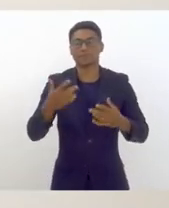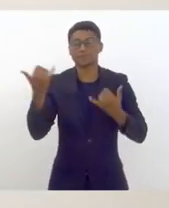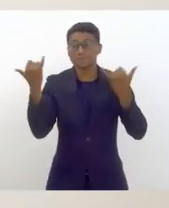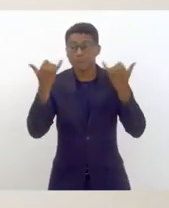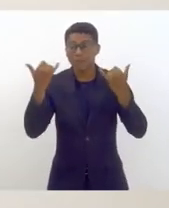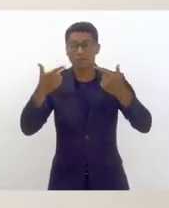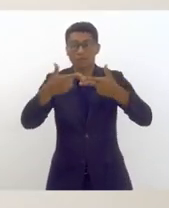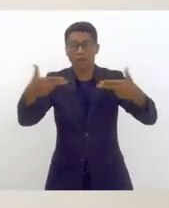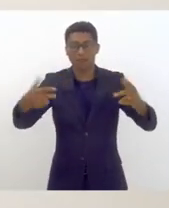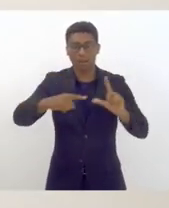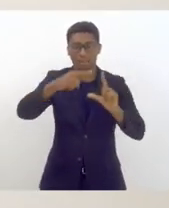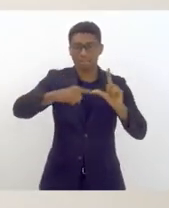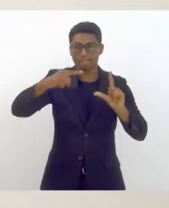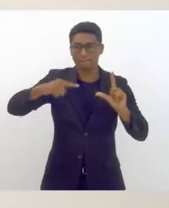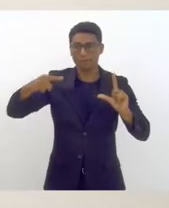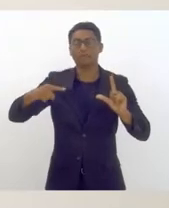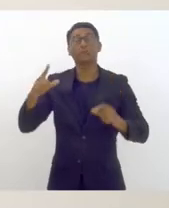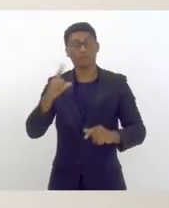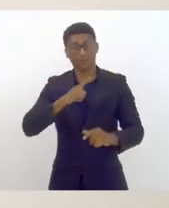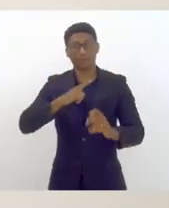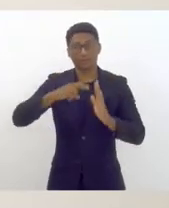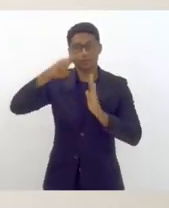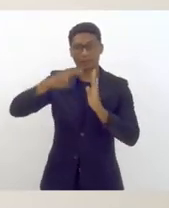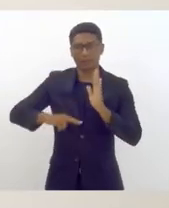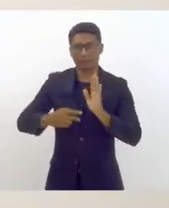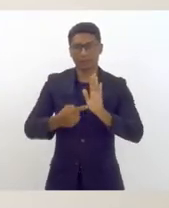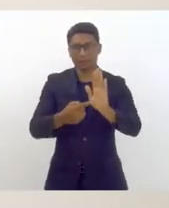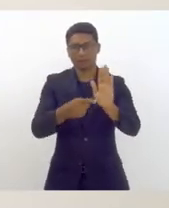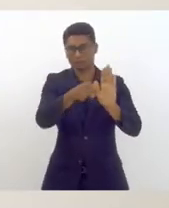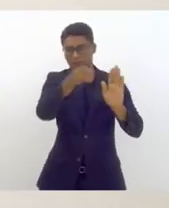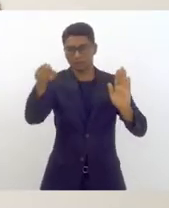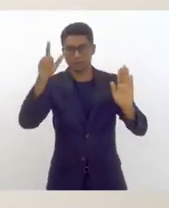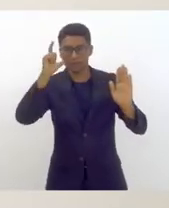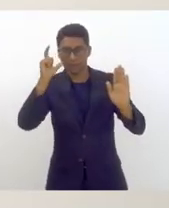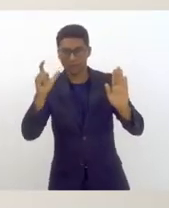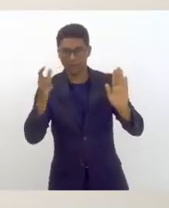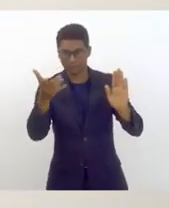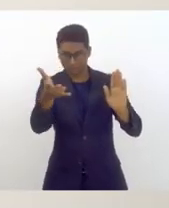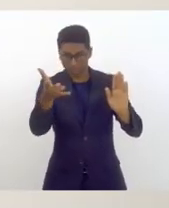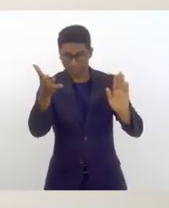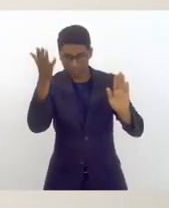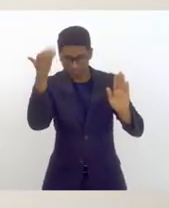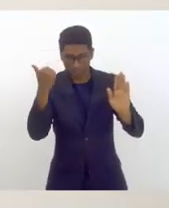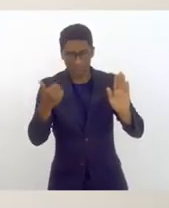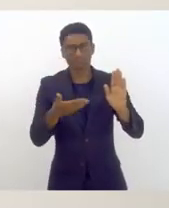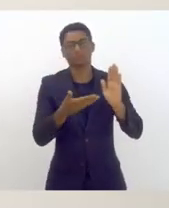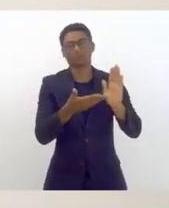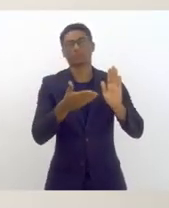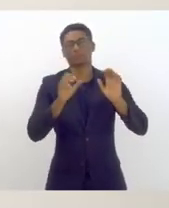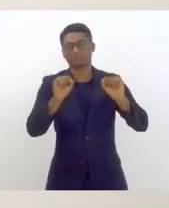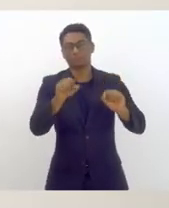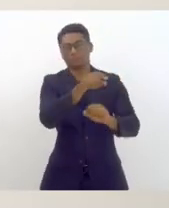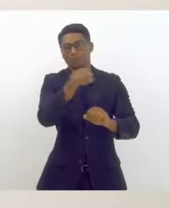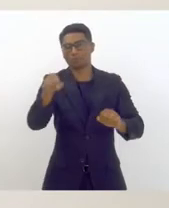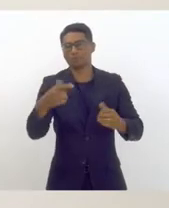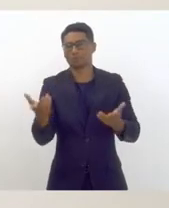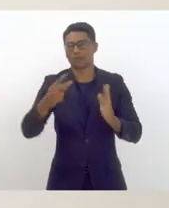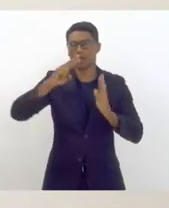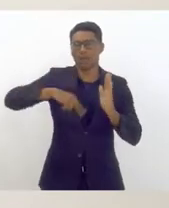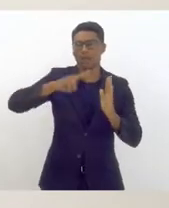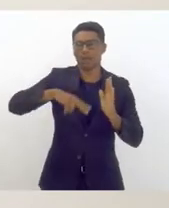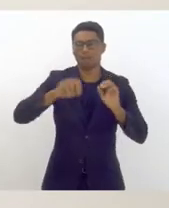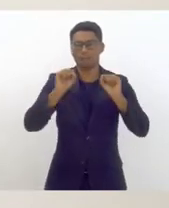tiver interesse, depois nós temos aqui um relatório mais detalhado para passar para vocês. E dizer que